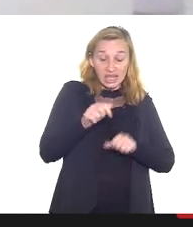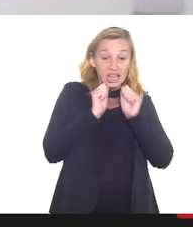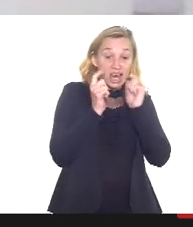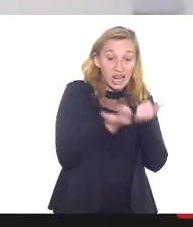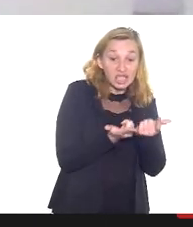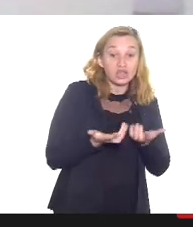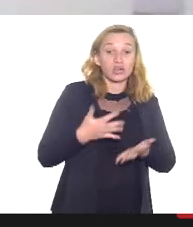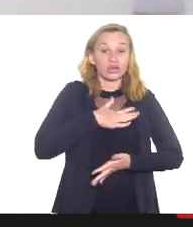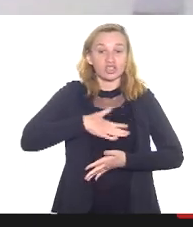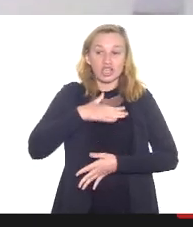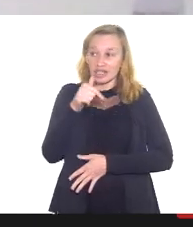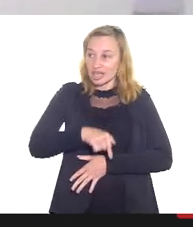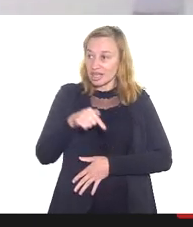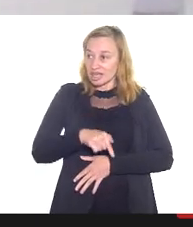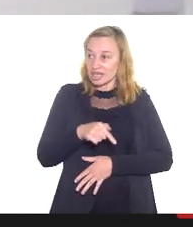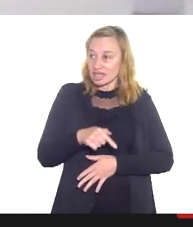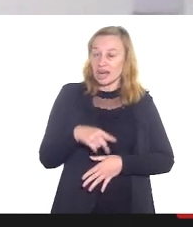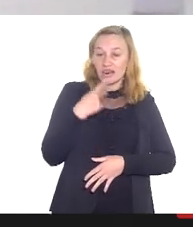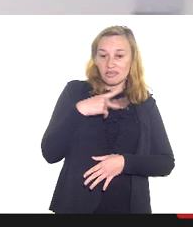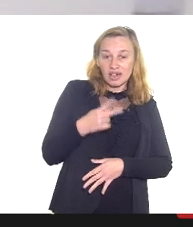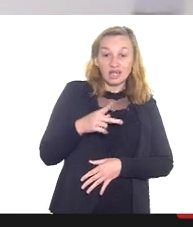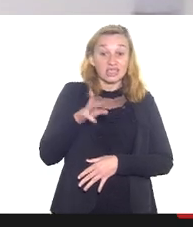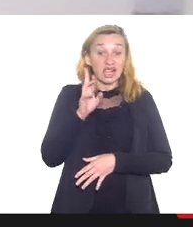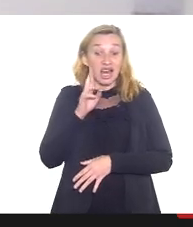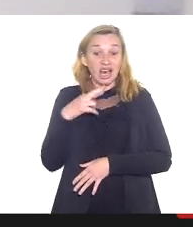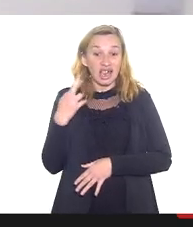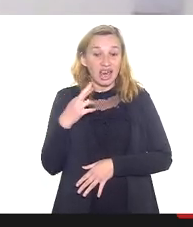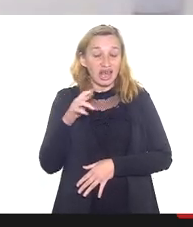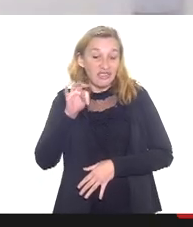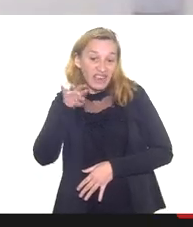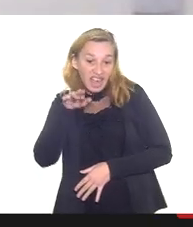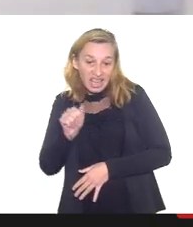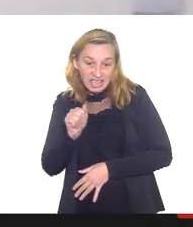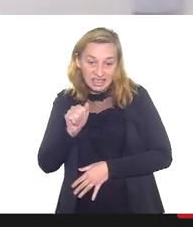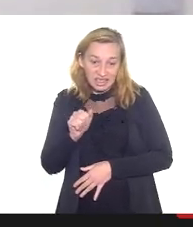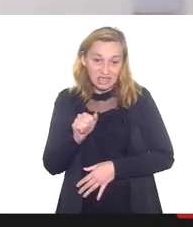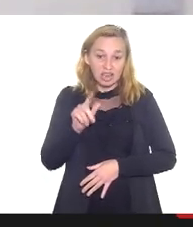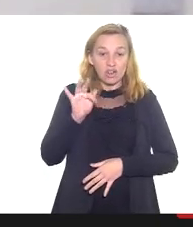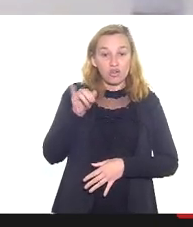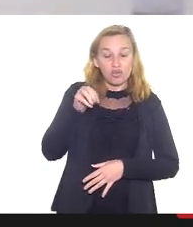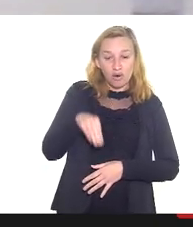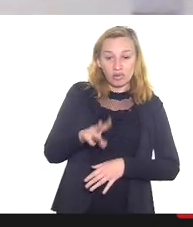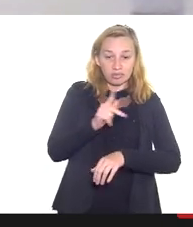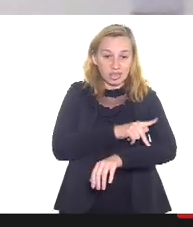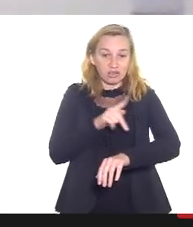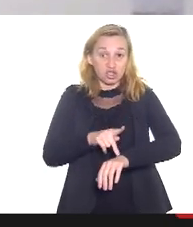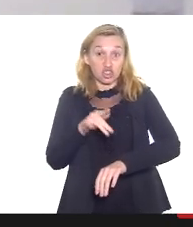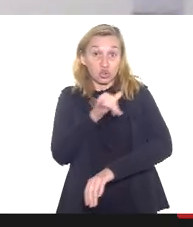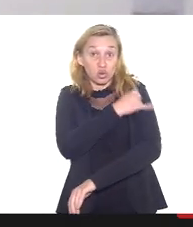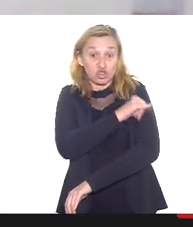agora de passar a palavra para a Renata Ferman, do Fórum de Pedagogia do Rio de Janeiro.